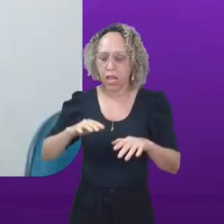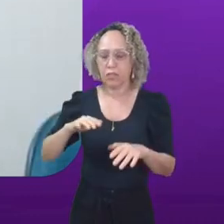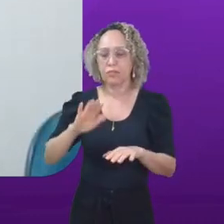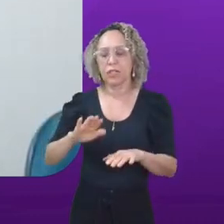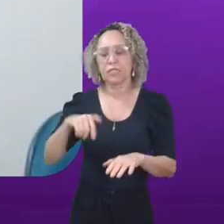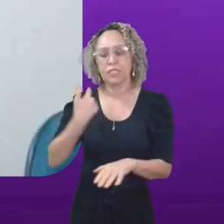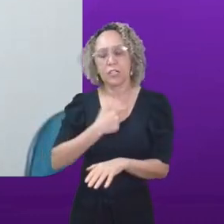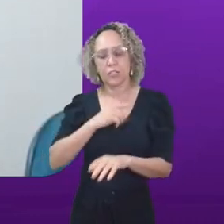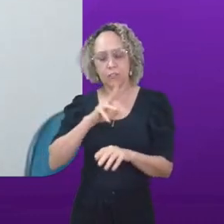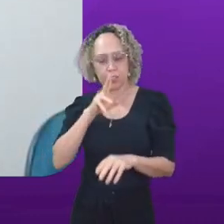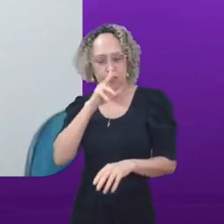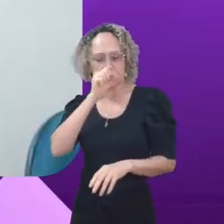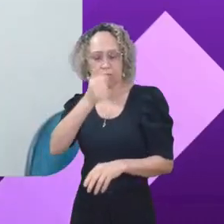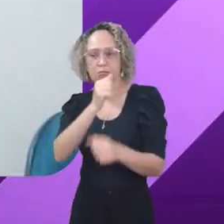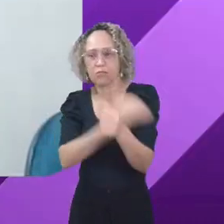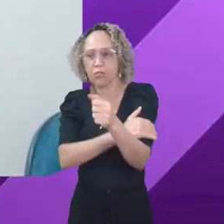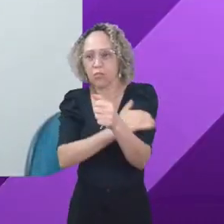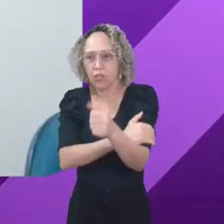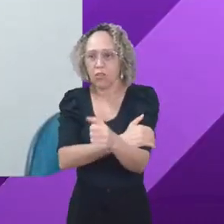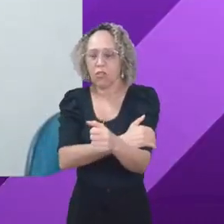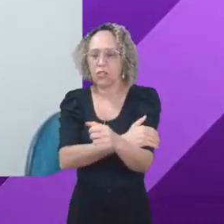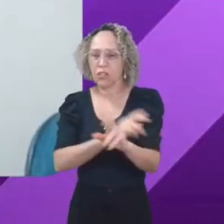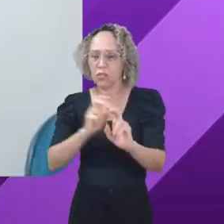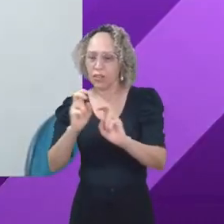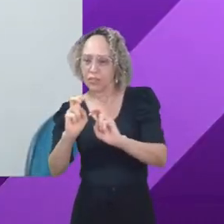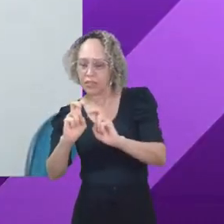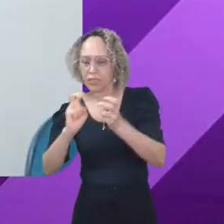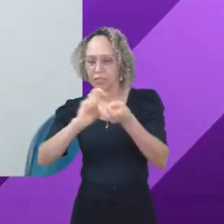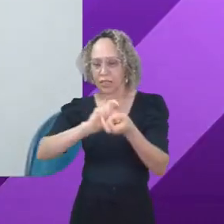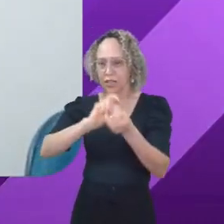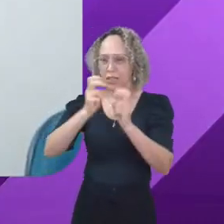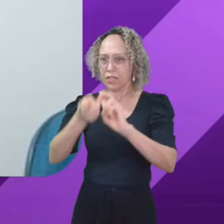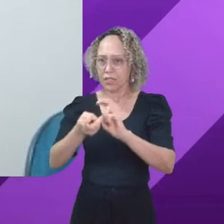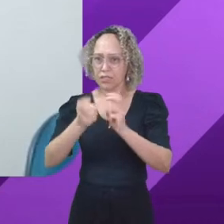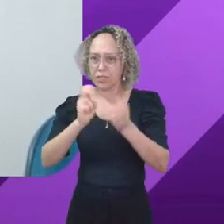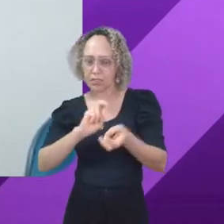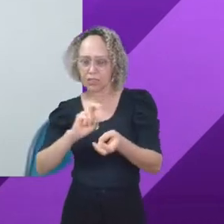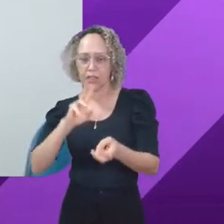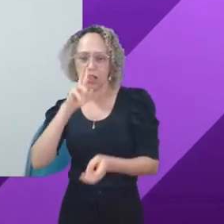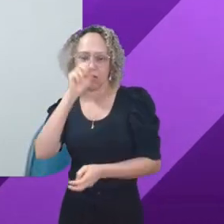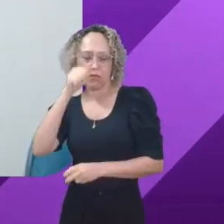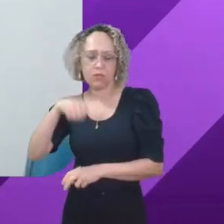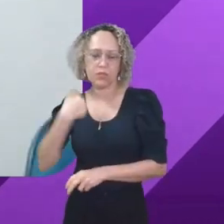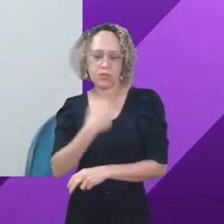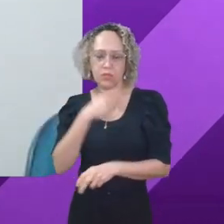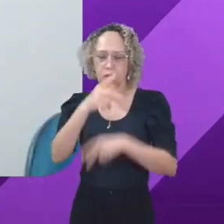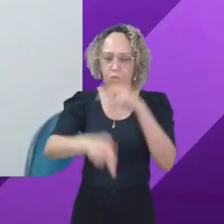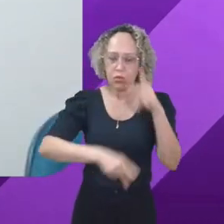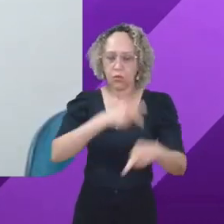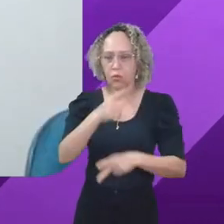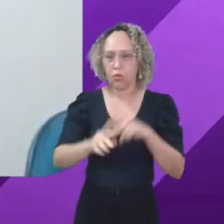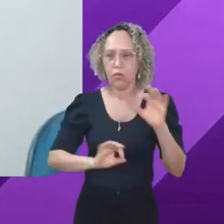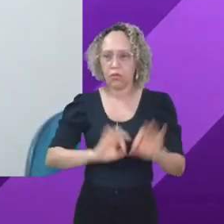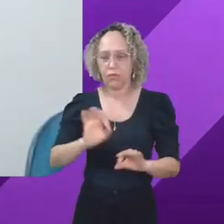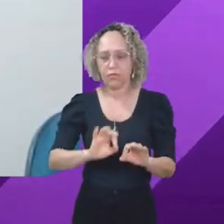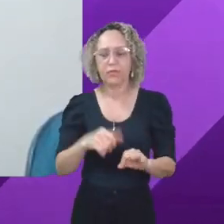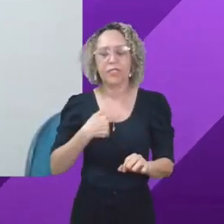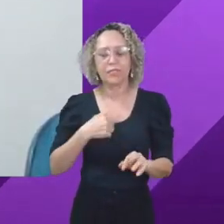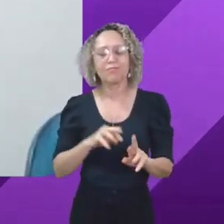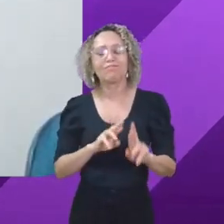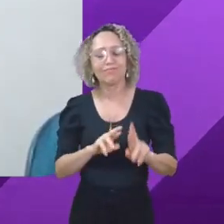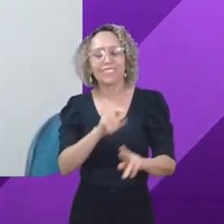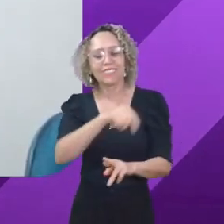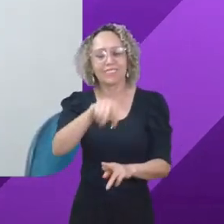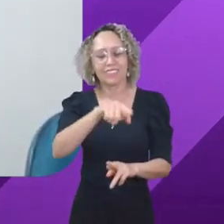nossa força, né, o gingado da capoeira, né, foi a força do nosso povo que construiu. Espero que tenham gostado,